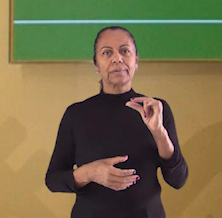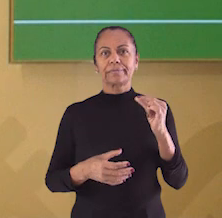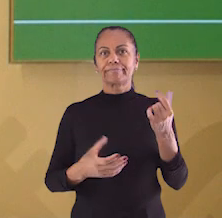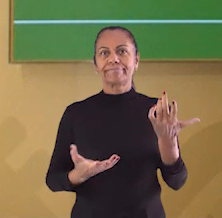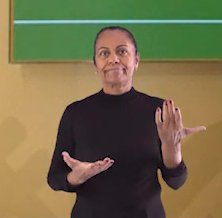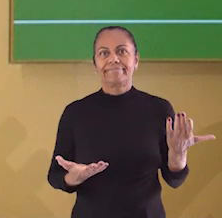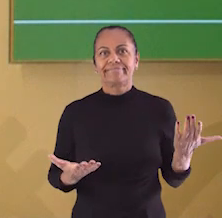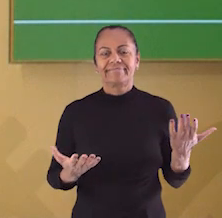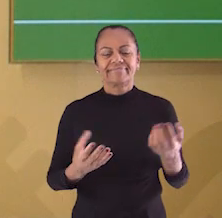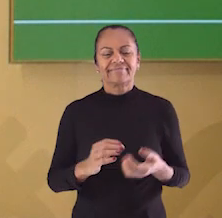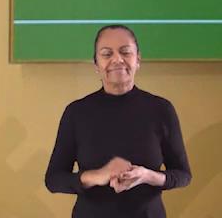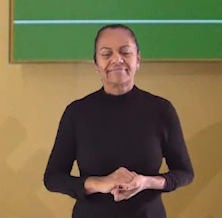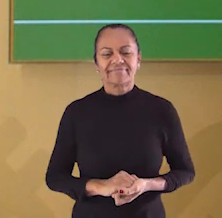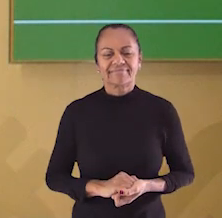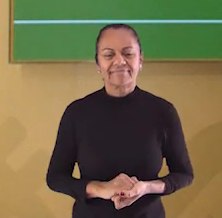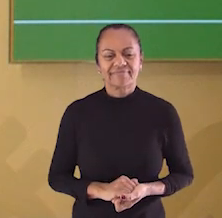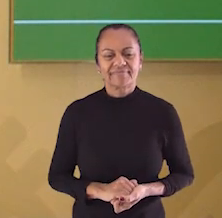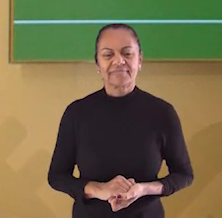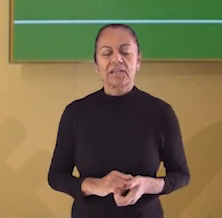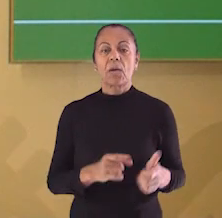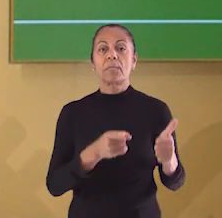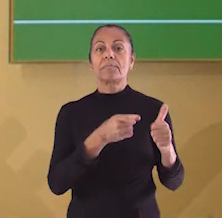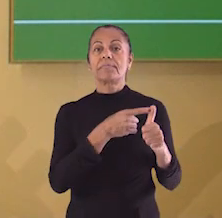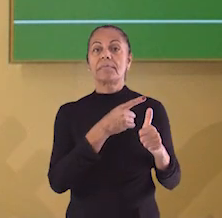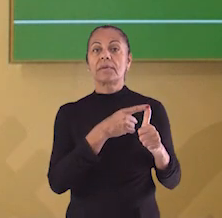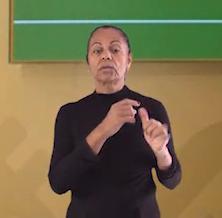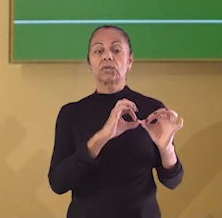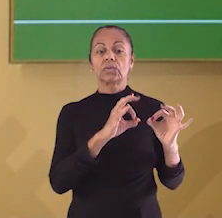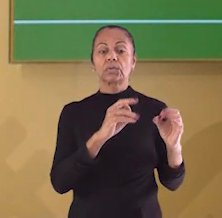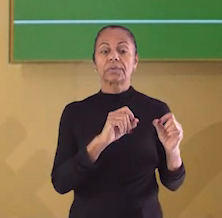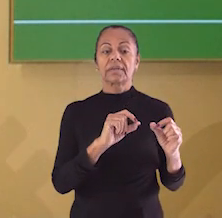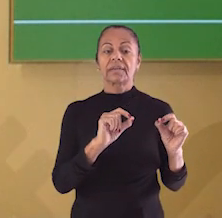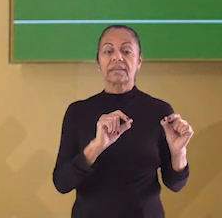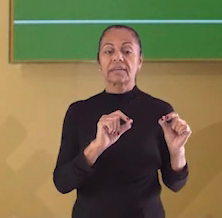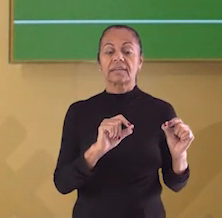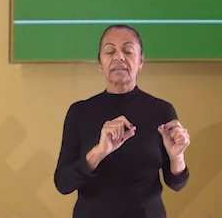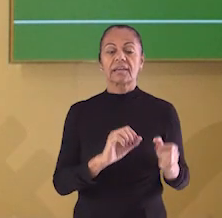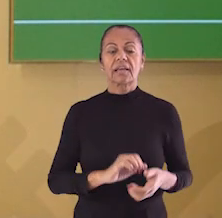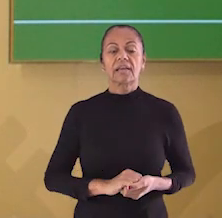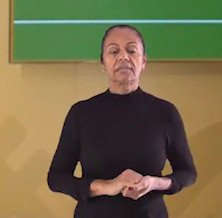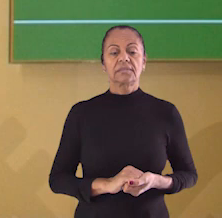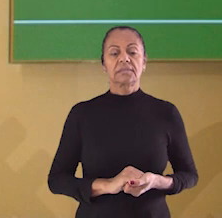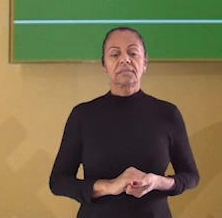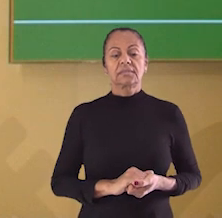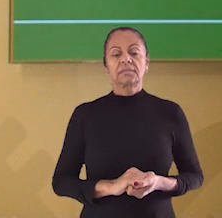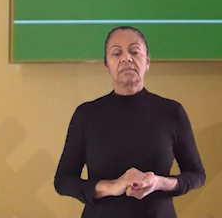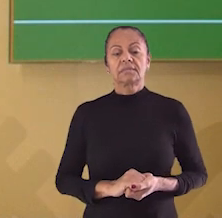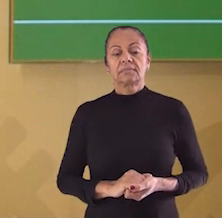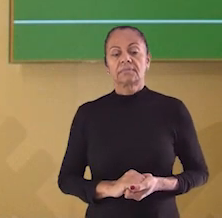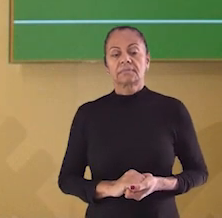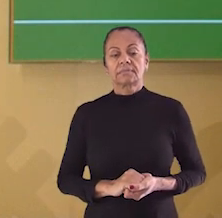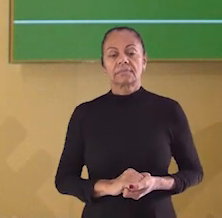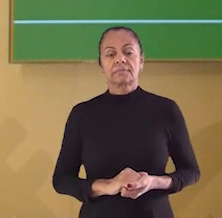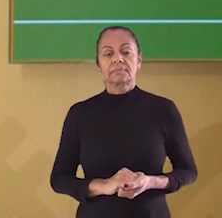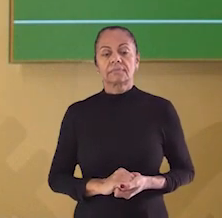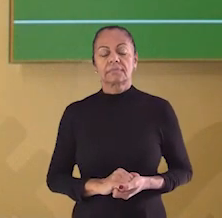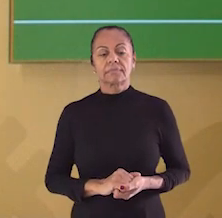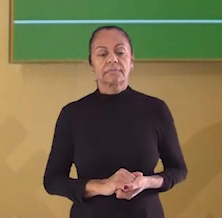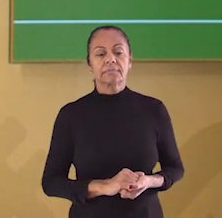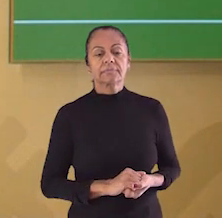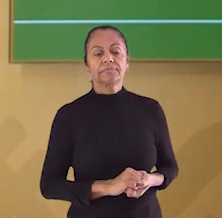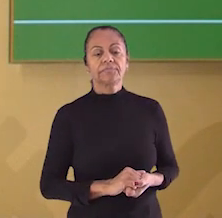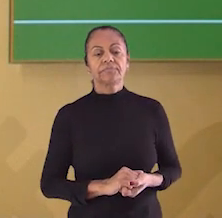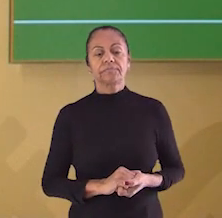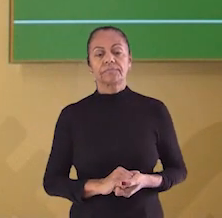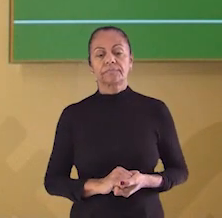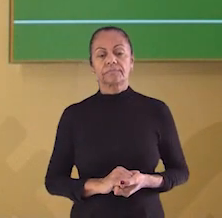então? Bem, gente, o que acontece? Primeiro de tudo, esta maravilha que nossa fofura aqui